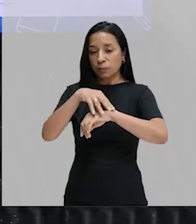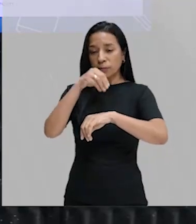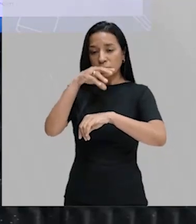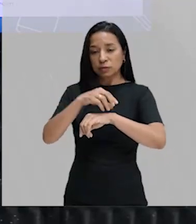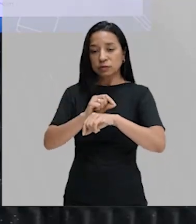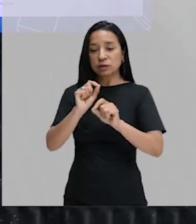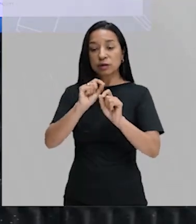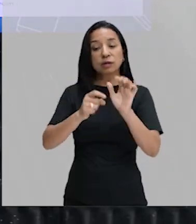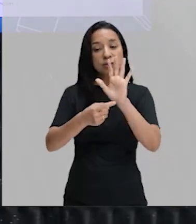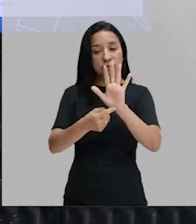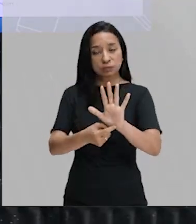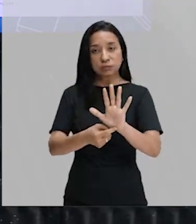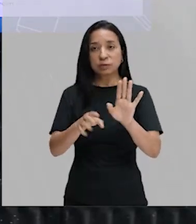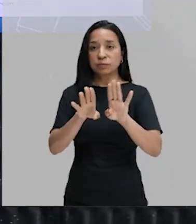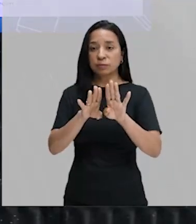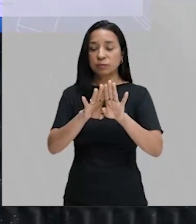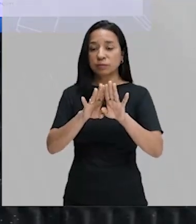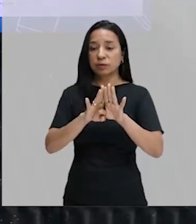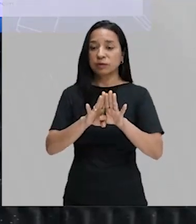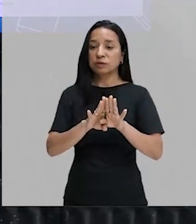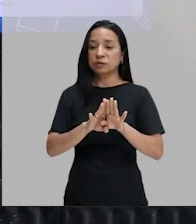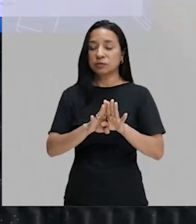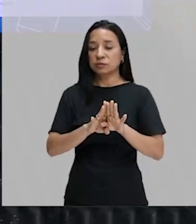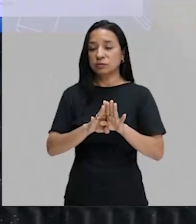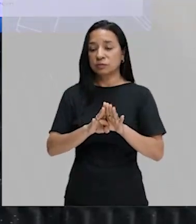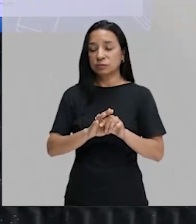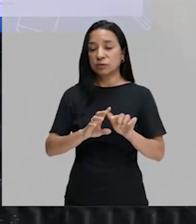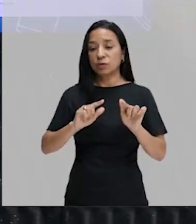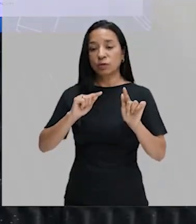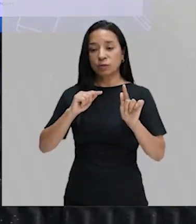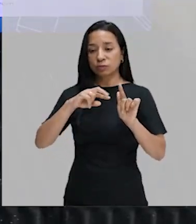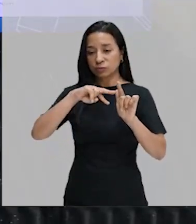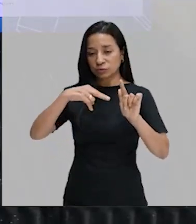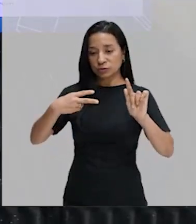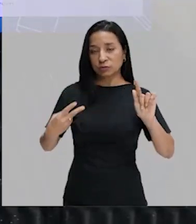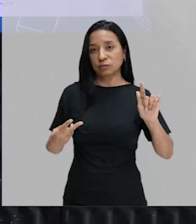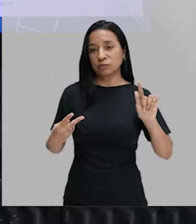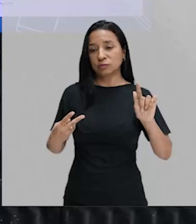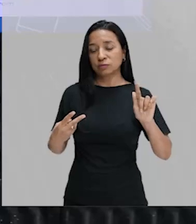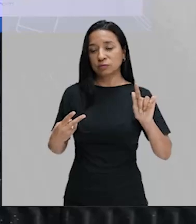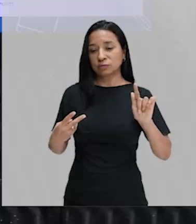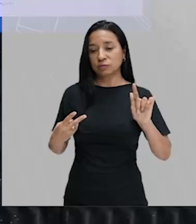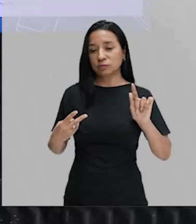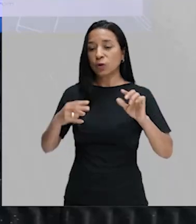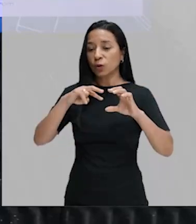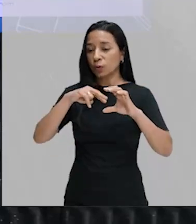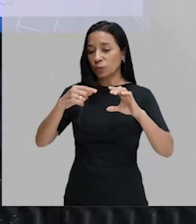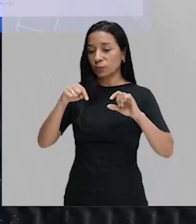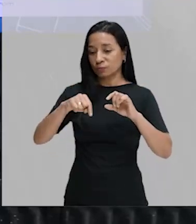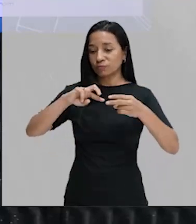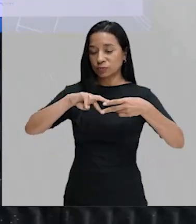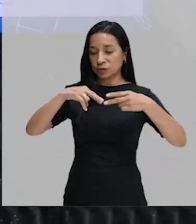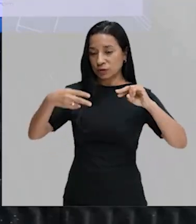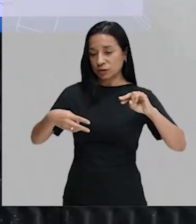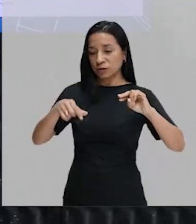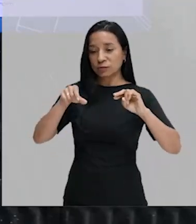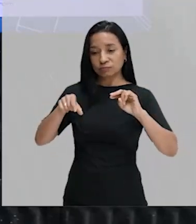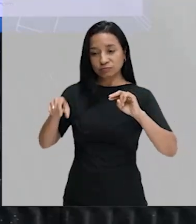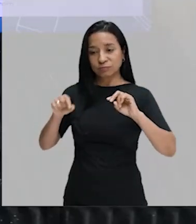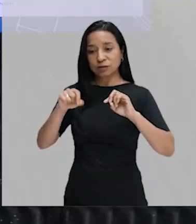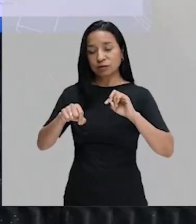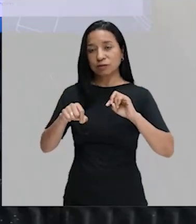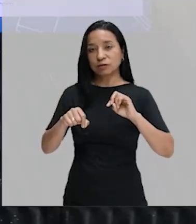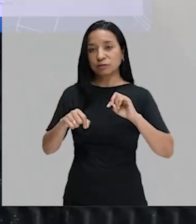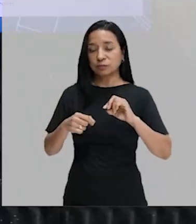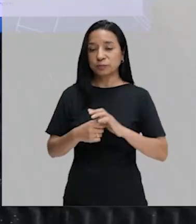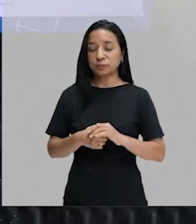está apresentando também os genótipos, que é a constituição dos alelos que estão ali presentes. Veja,